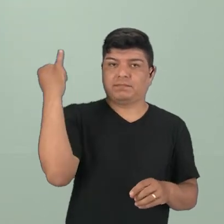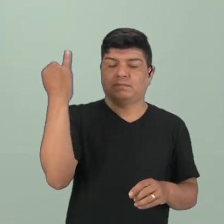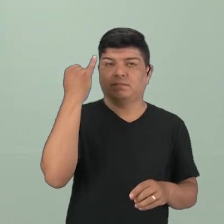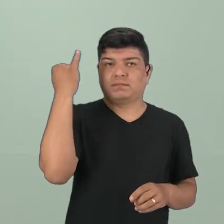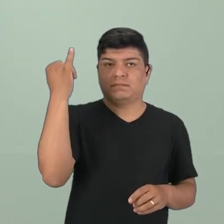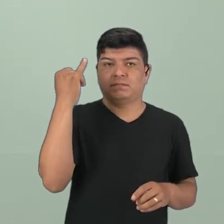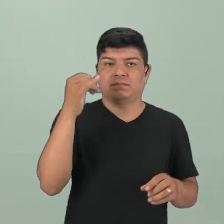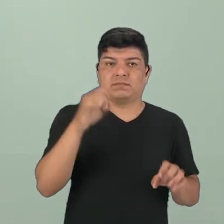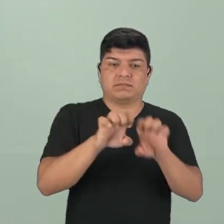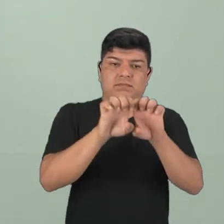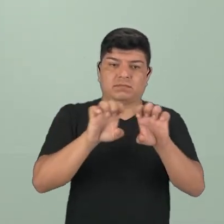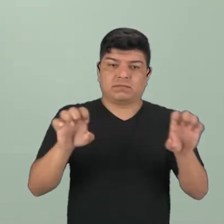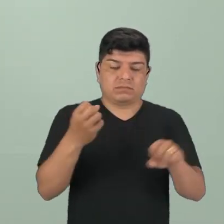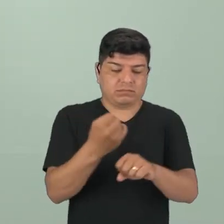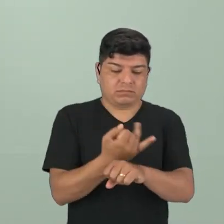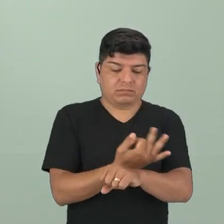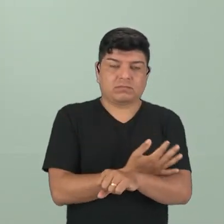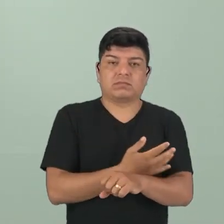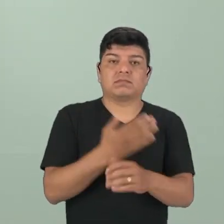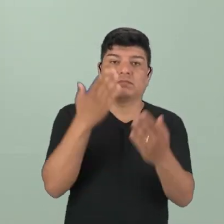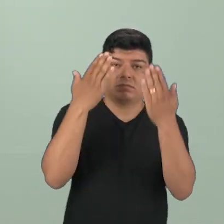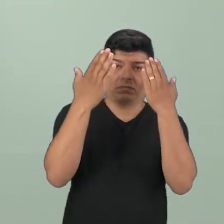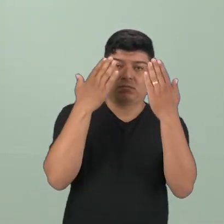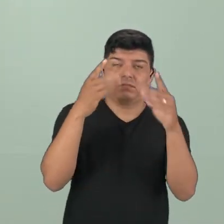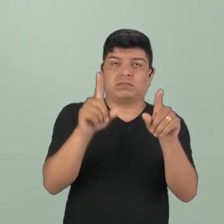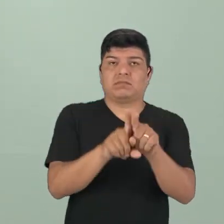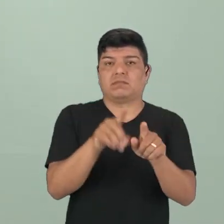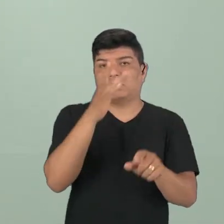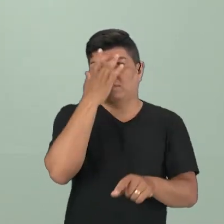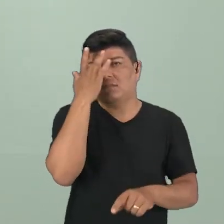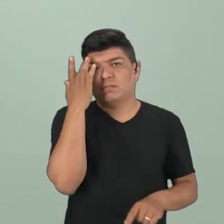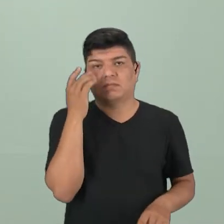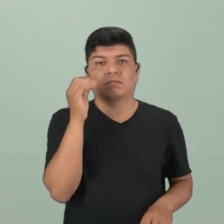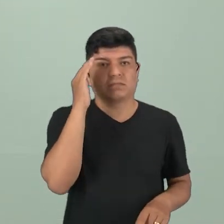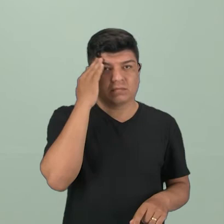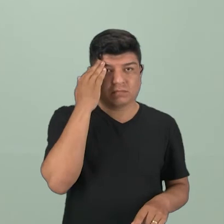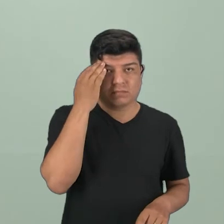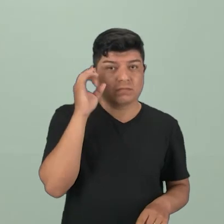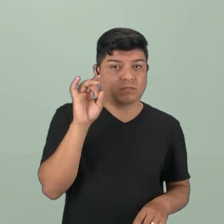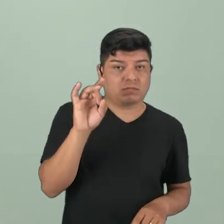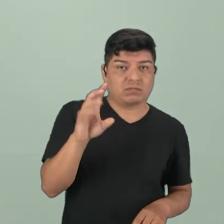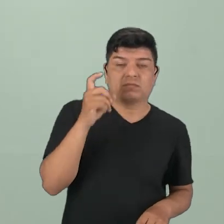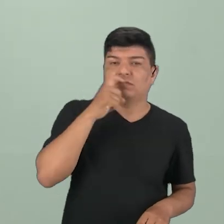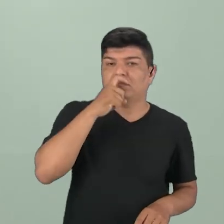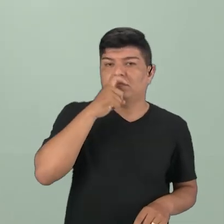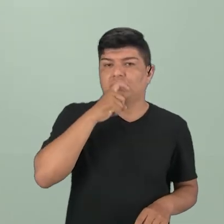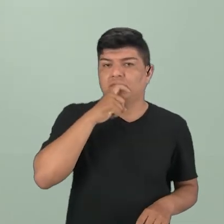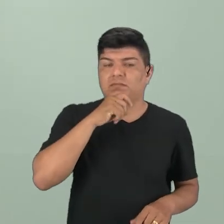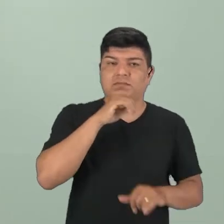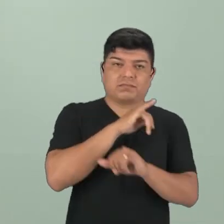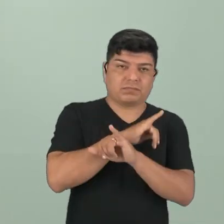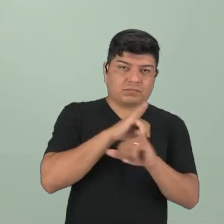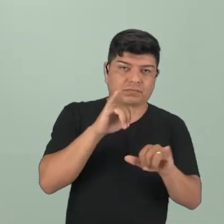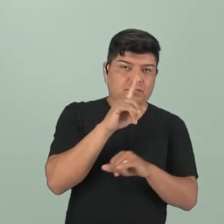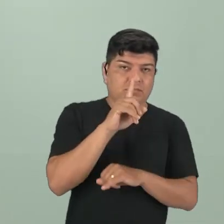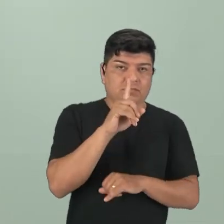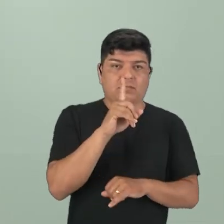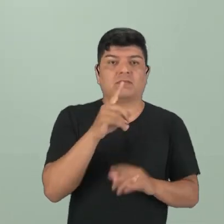na estrutura emocional, na estrutura psicológica da pessoa, entendeu? Não é apenas uma mentira contada, ele